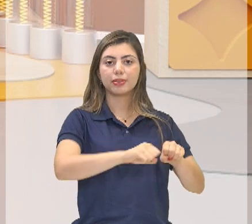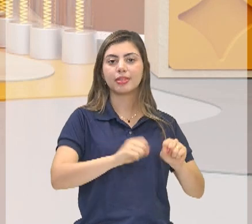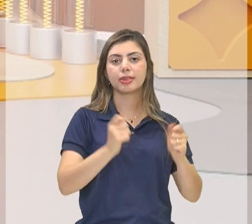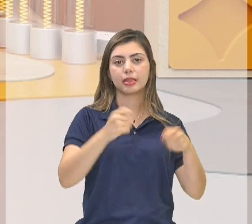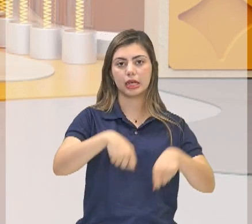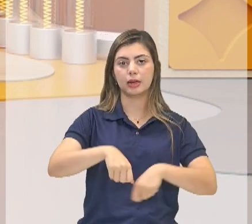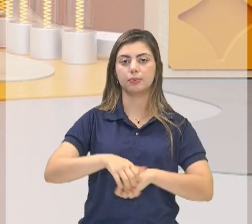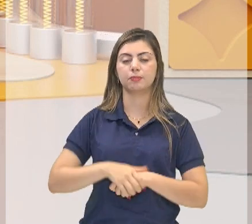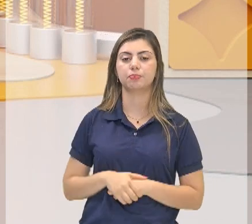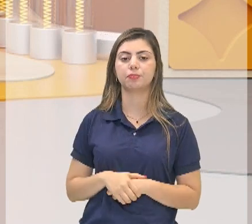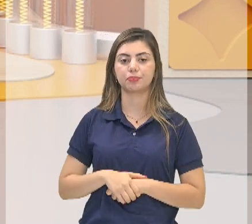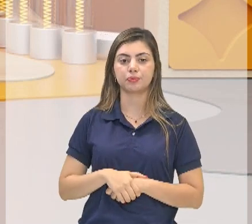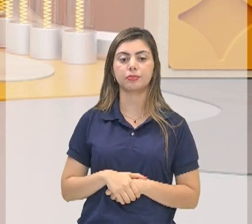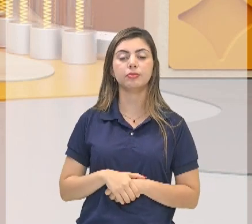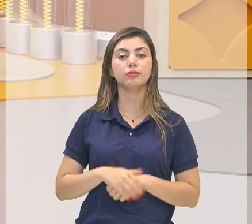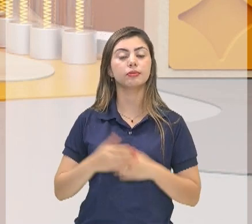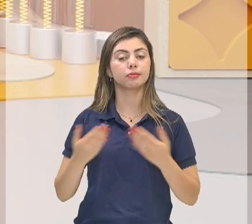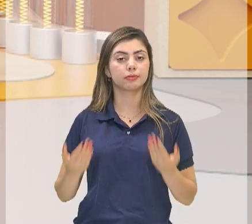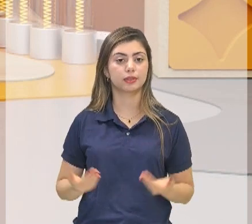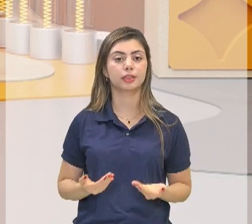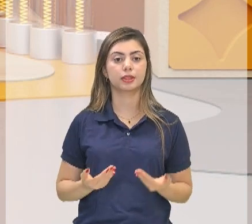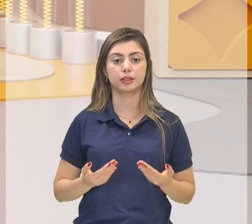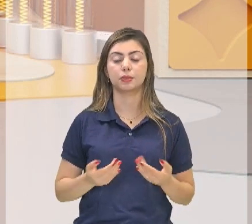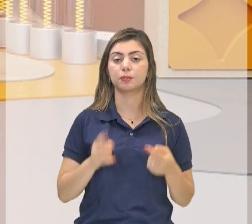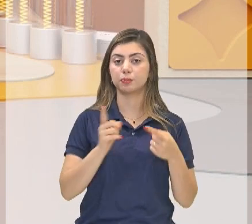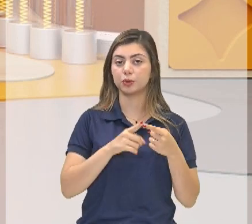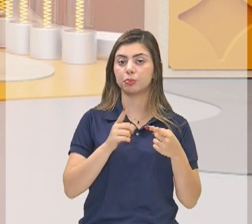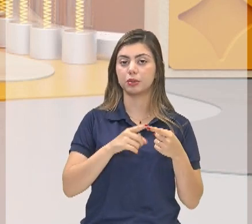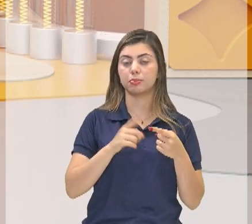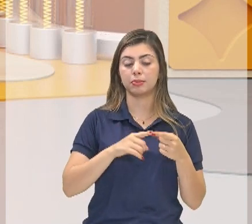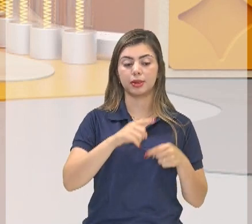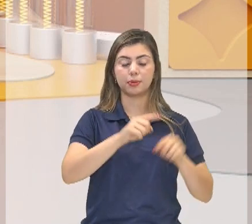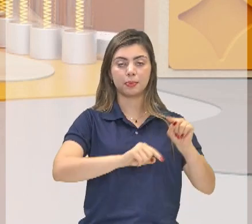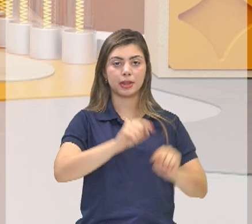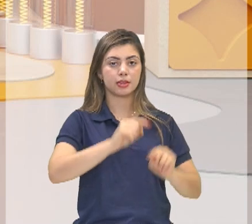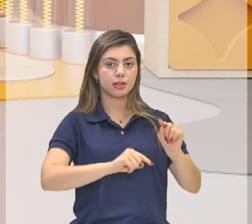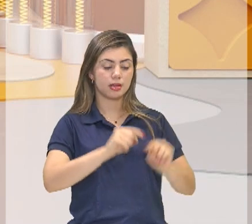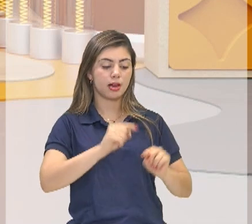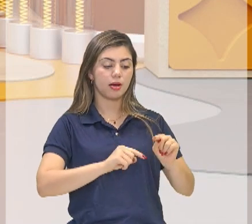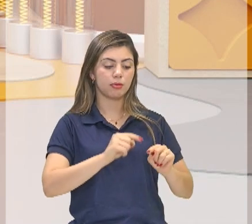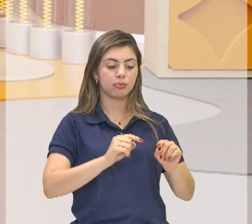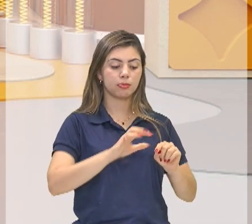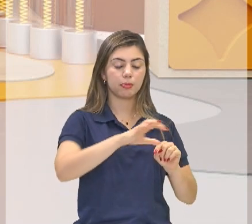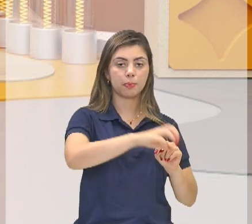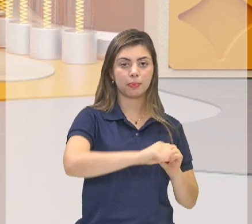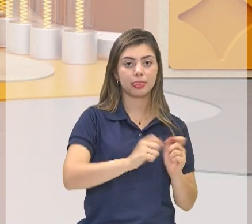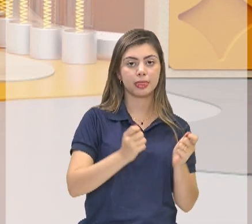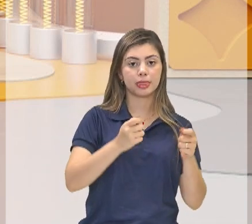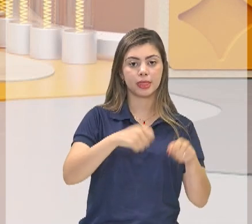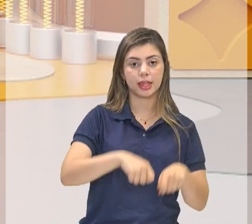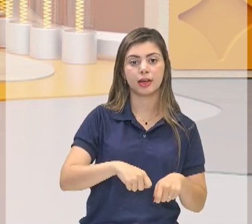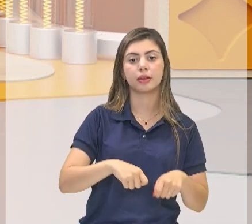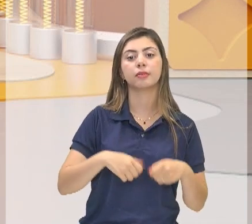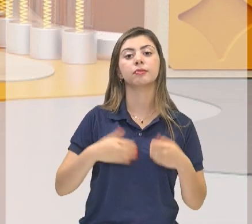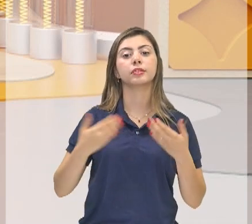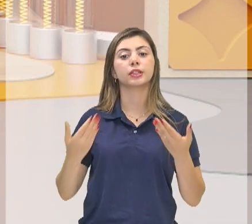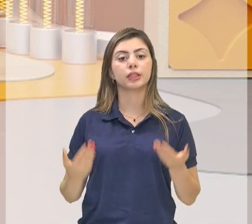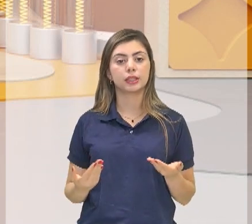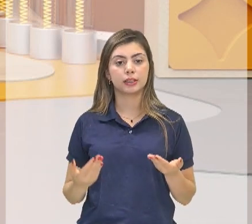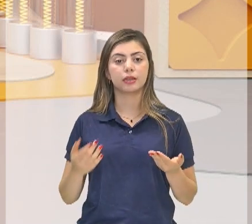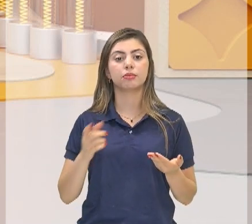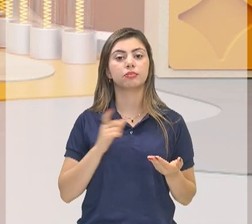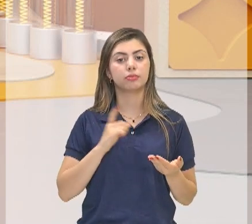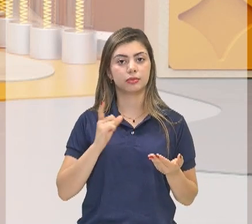Bom, essas fontes primárias, elas, né, ainda estão